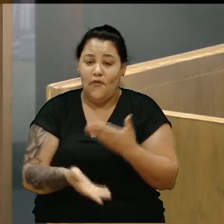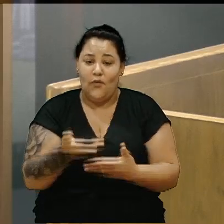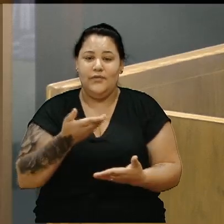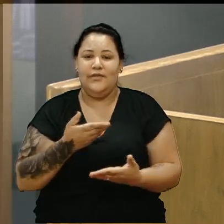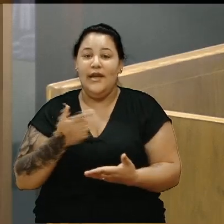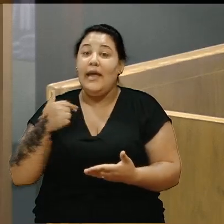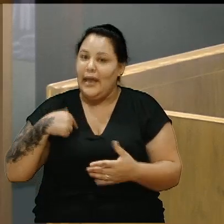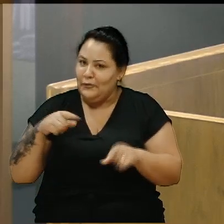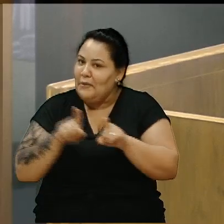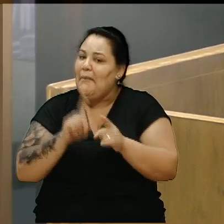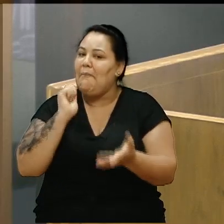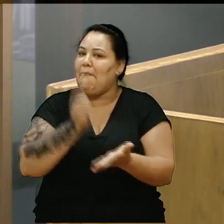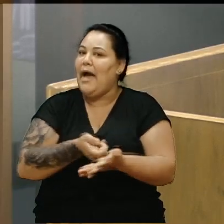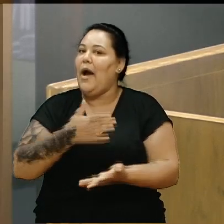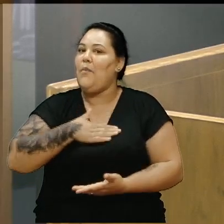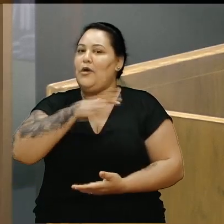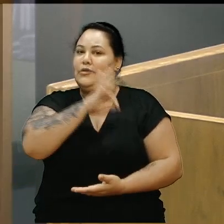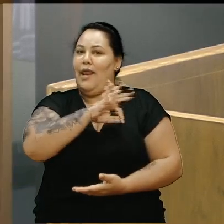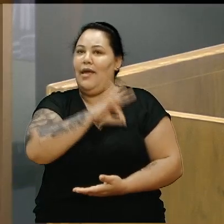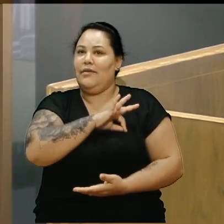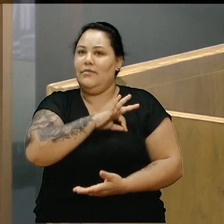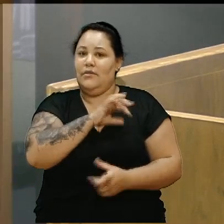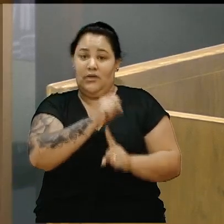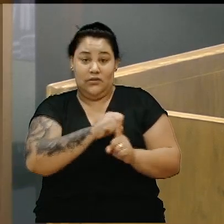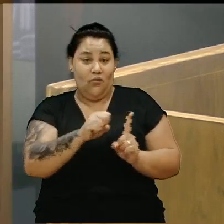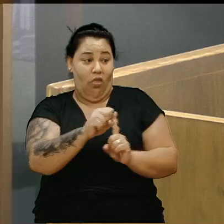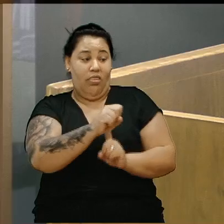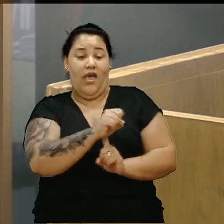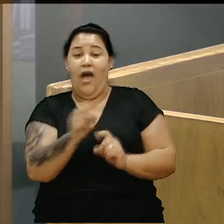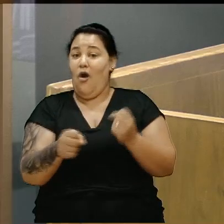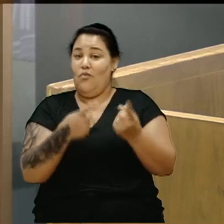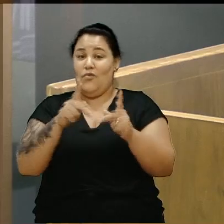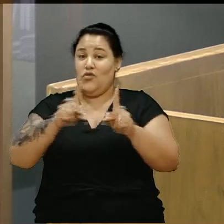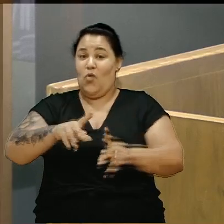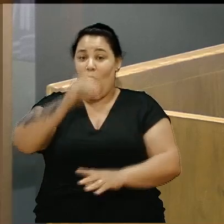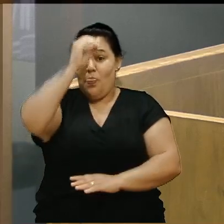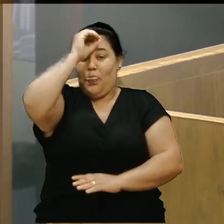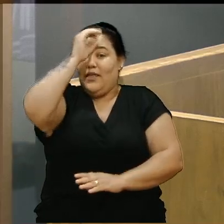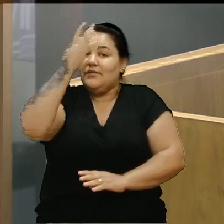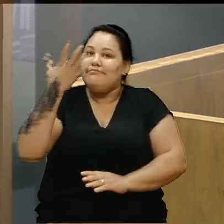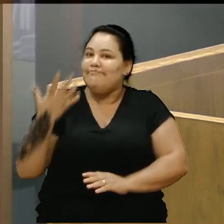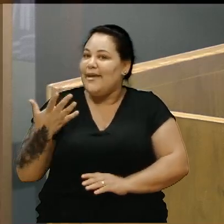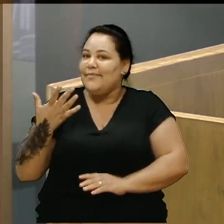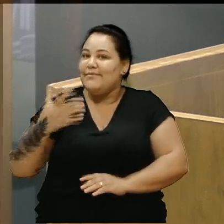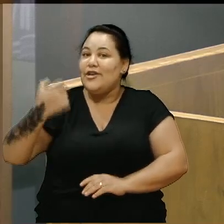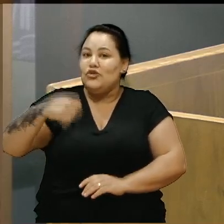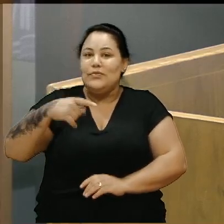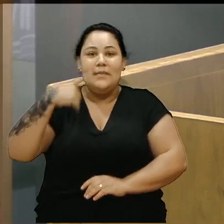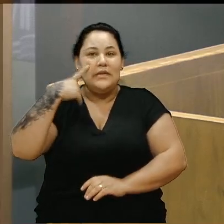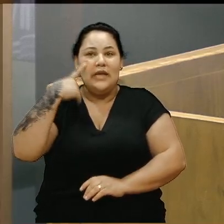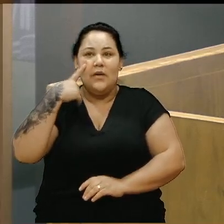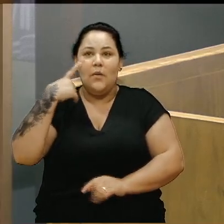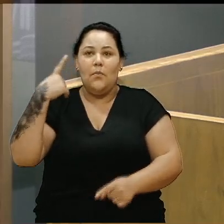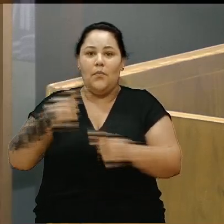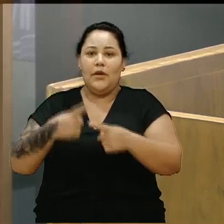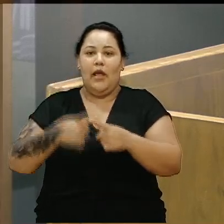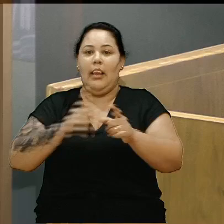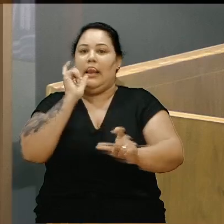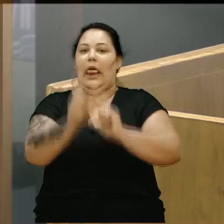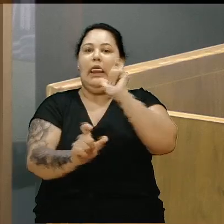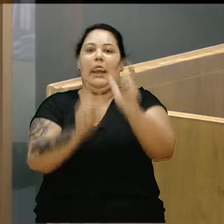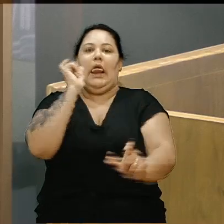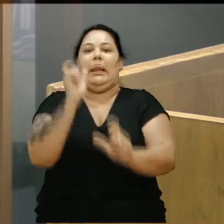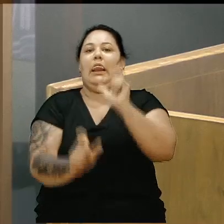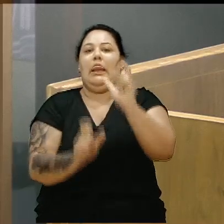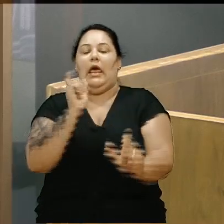o meu salário. E a sociedade não sabe disso muitas vezes, e nós temos que fazer essa reflexão, porque senão ficam palavras jogadas ao vento. E nós vivemos